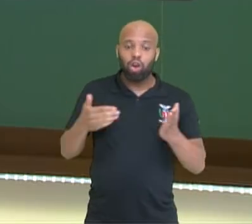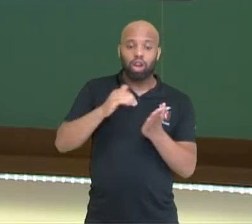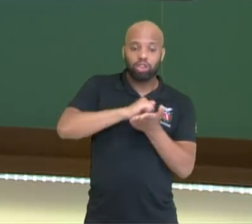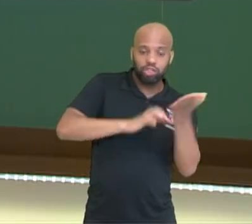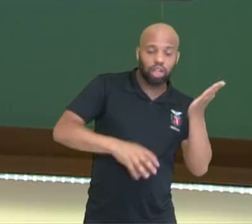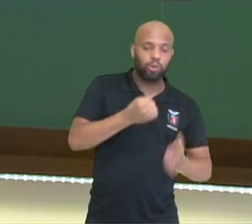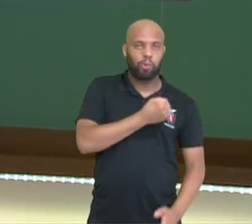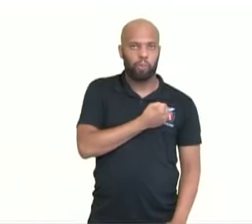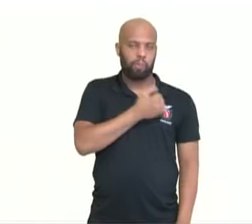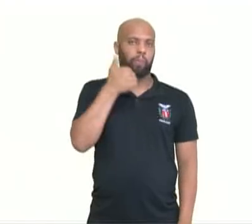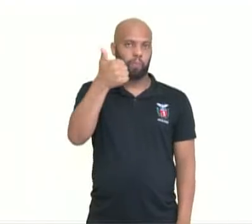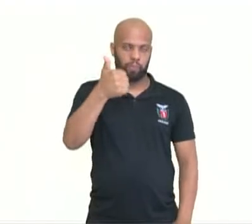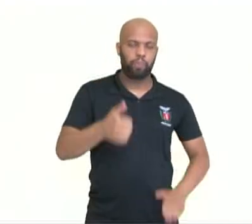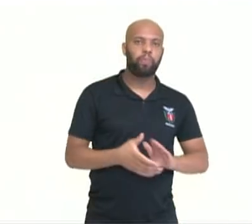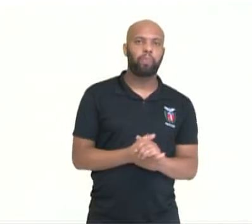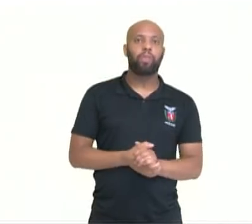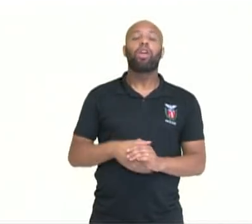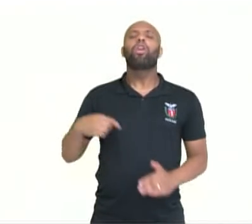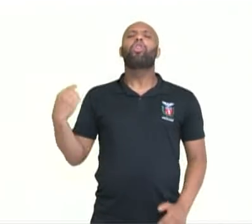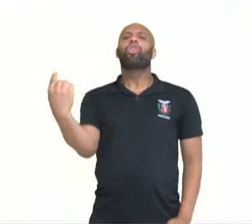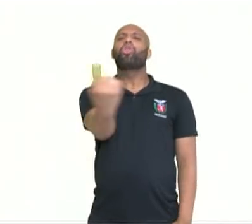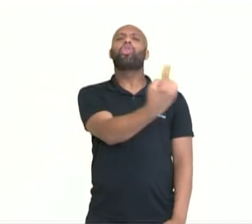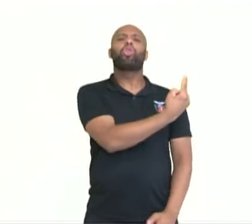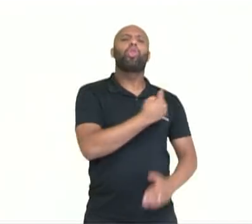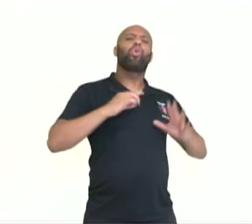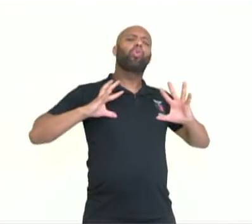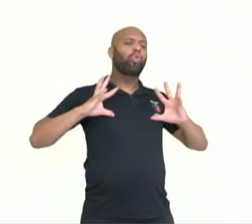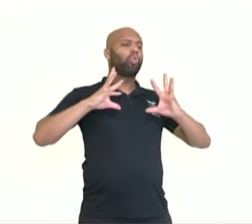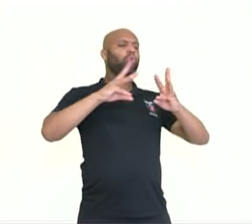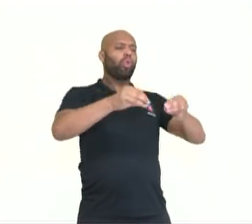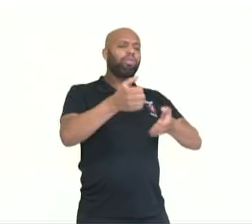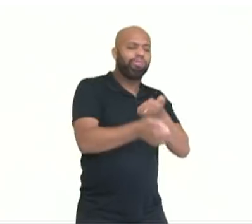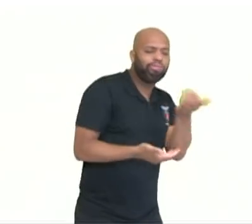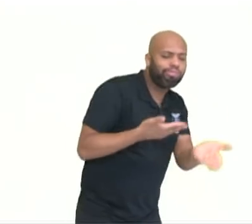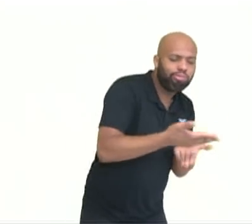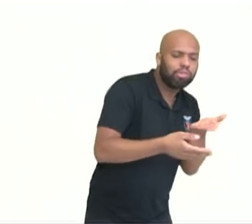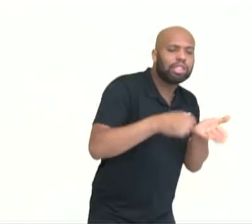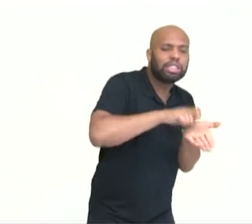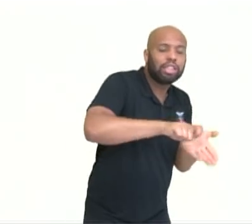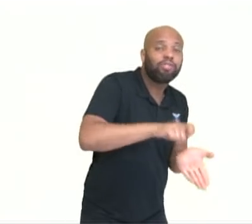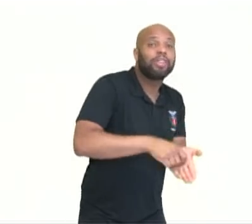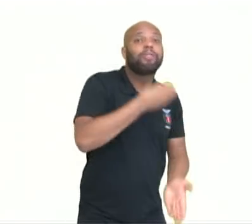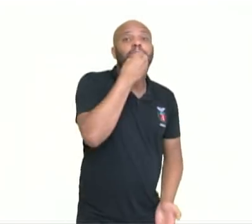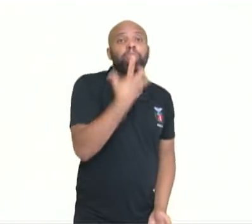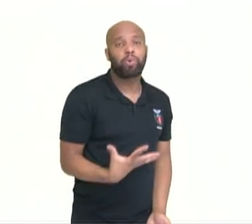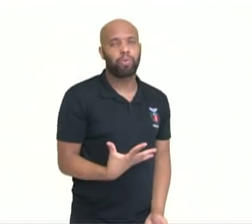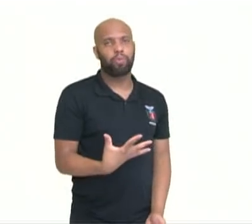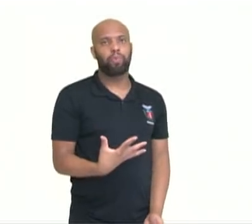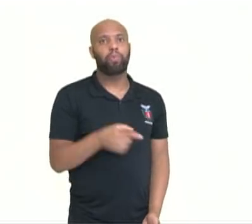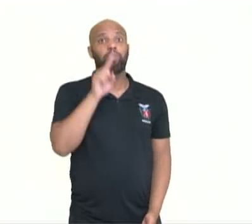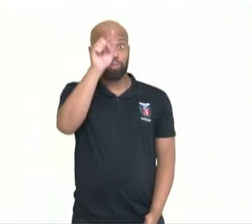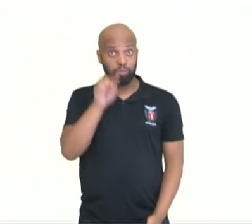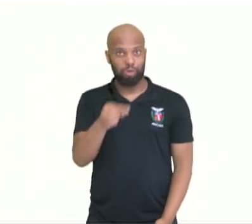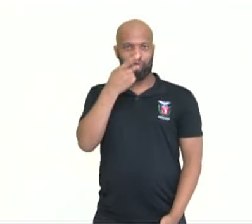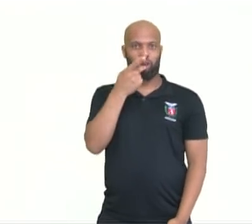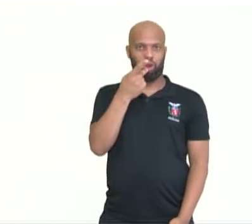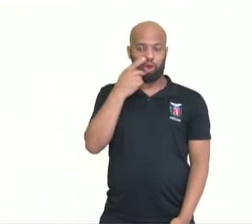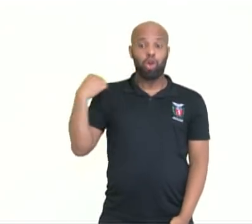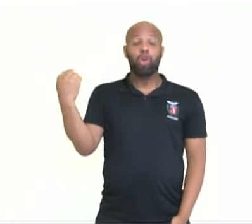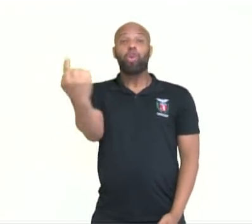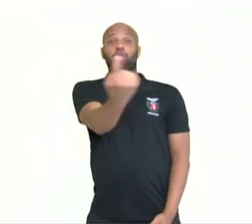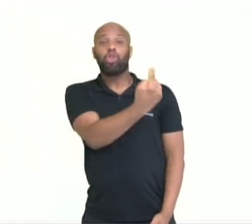atividade. Estamos todos a serviço da boa escrita, disse o ponto de exclamação. Nossa missão é